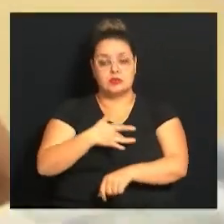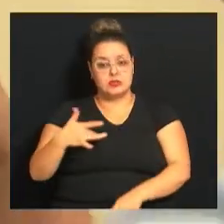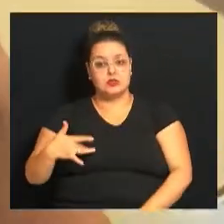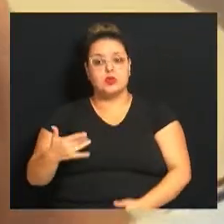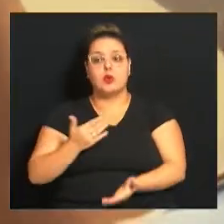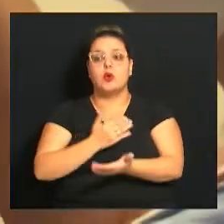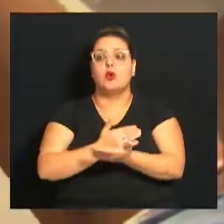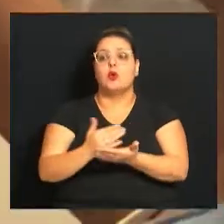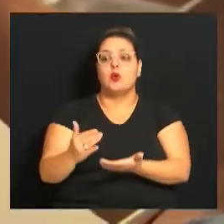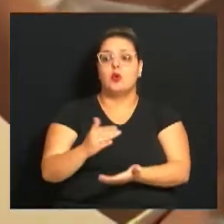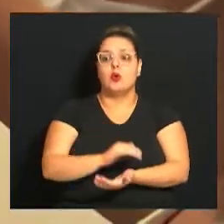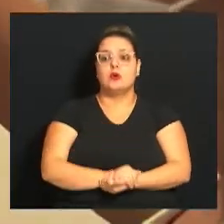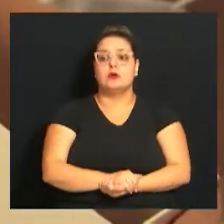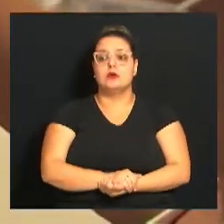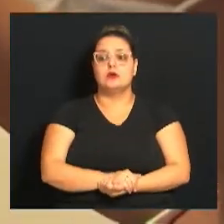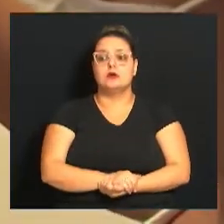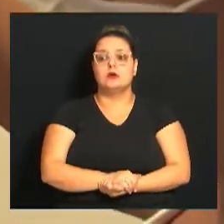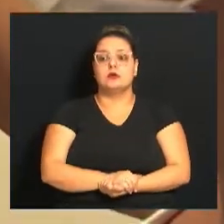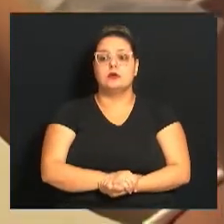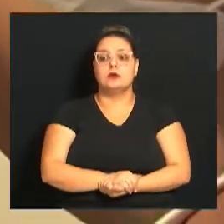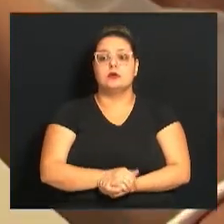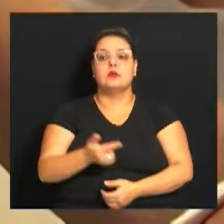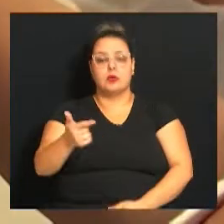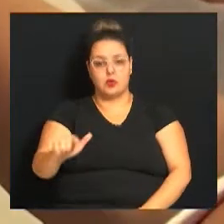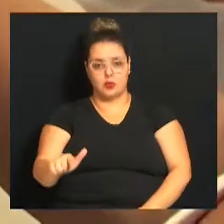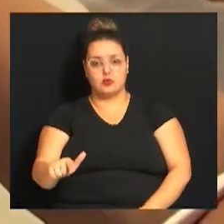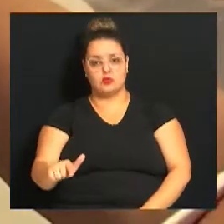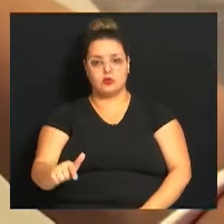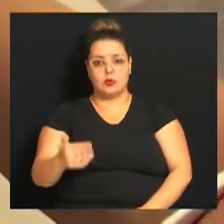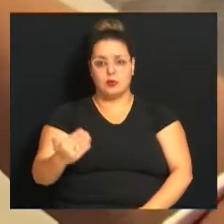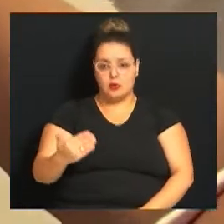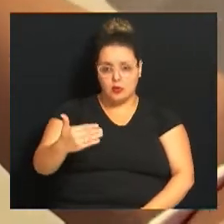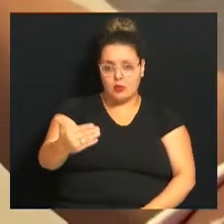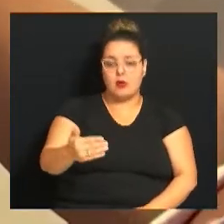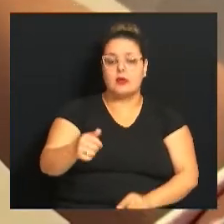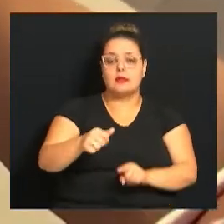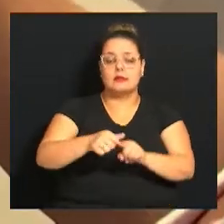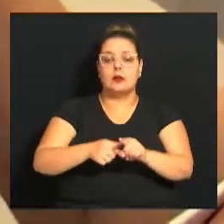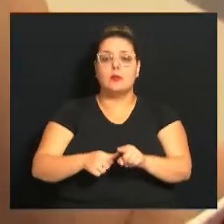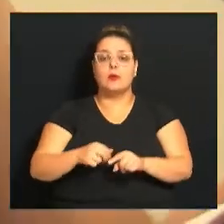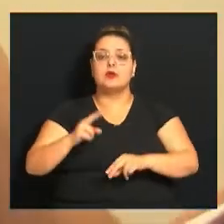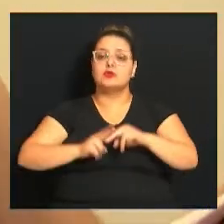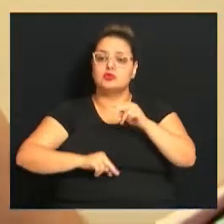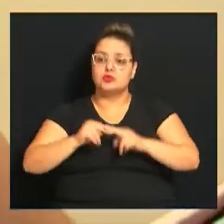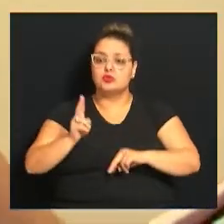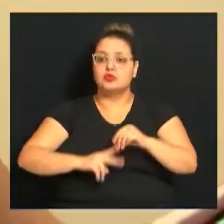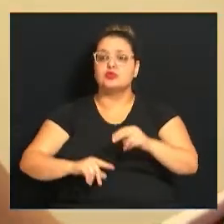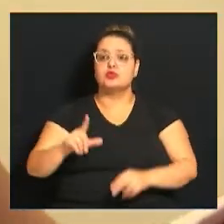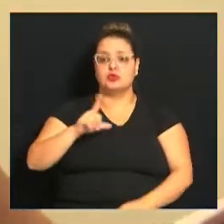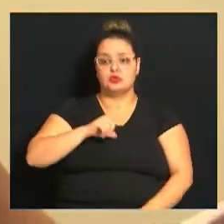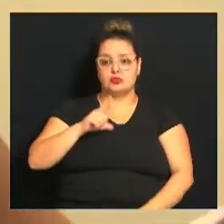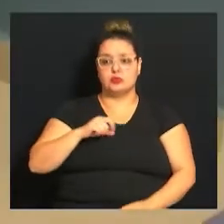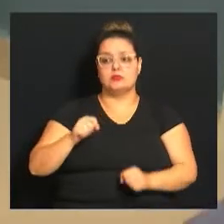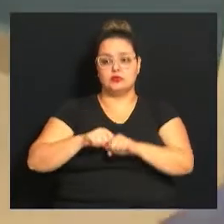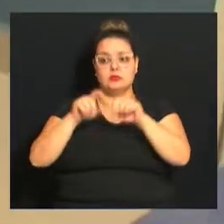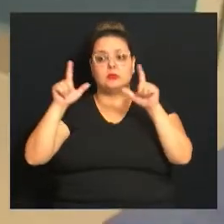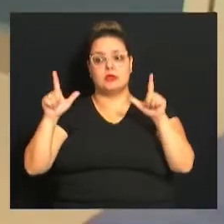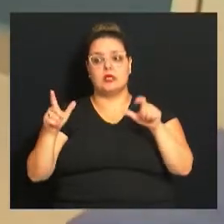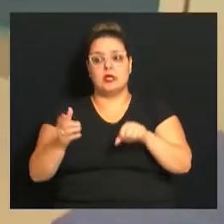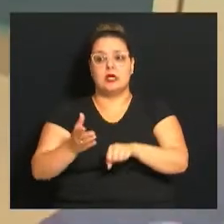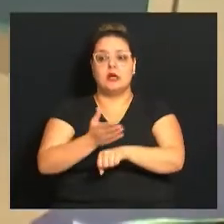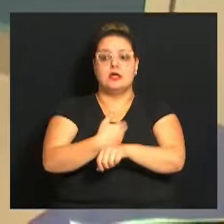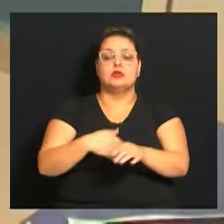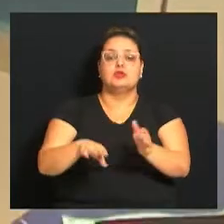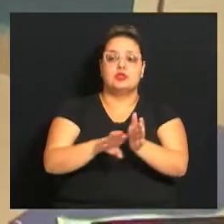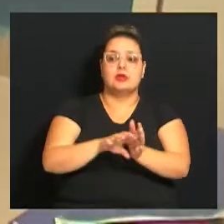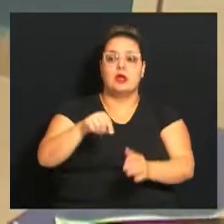no março e vão continuar. Essa campanha segue até o mês de junho. Inclusive, nós estivemos hoje pela manhã, antes de chegar aqui na prefeitura, em